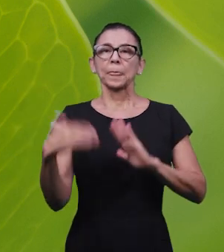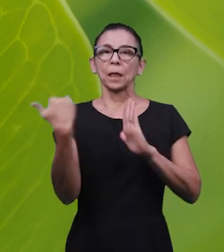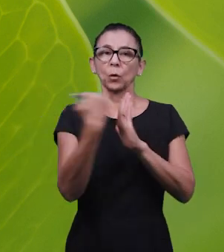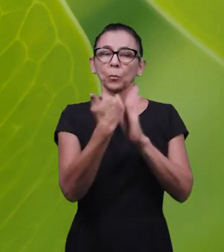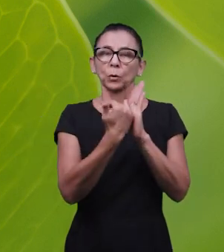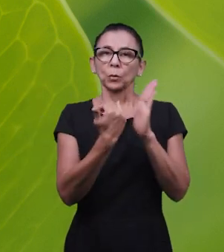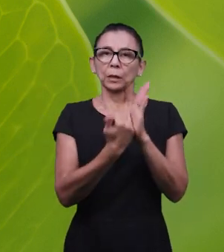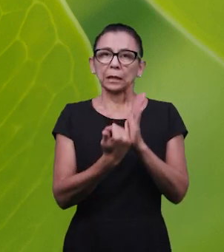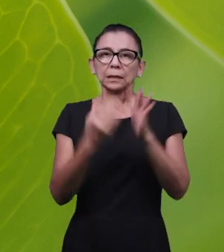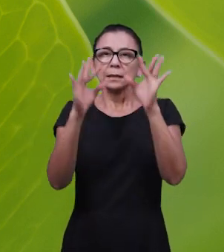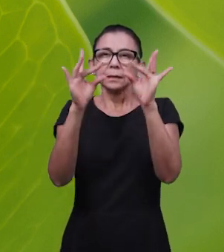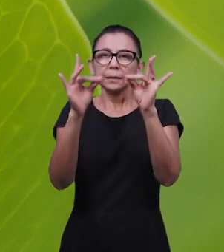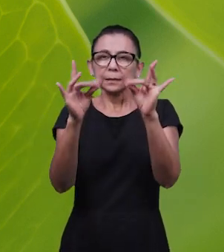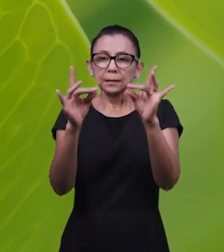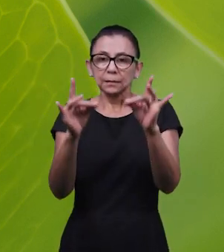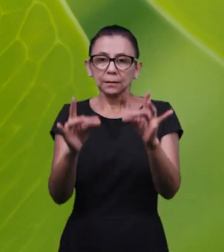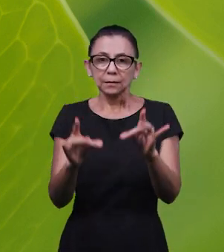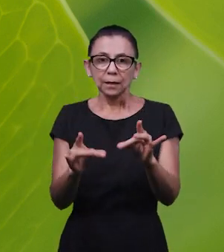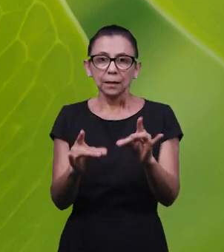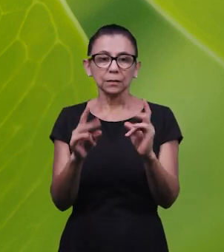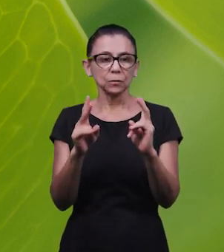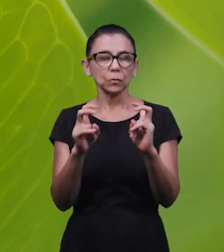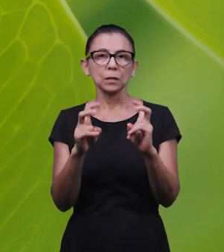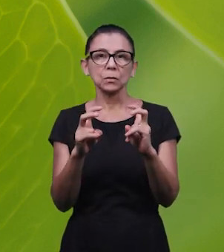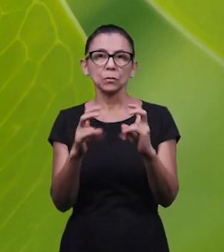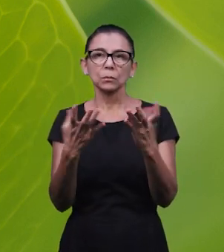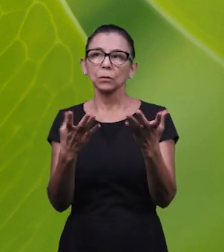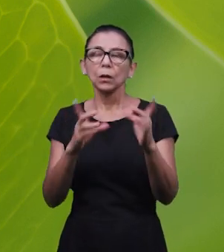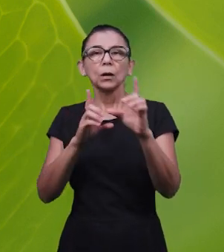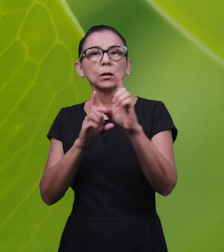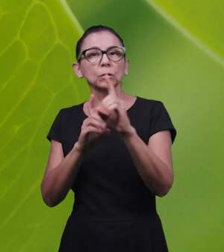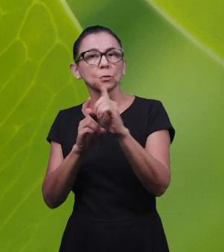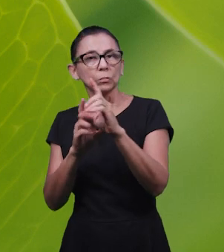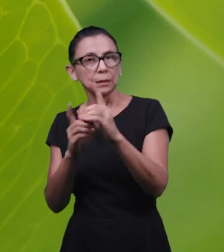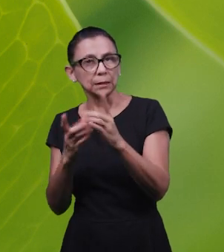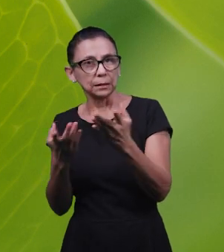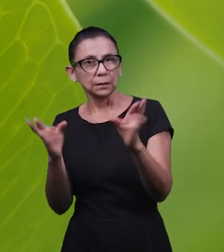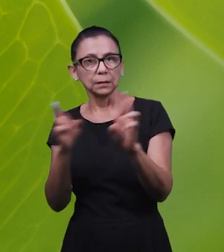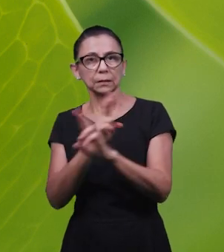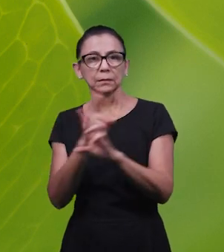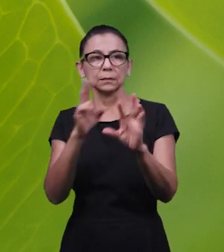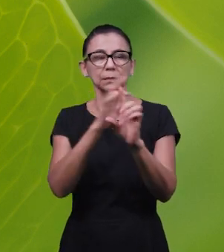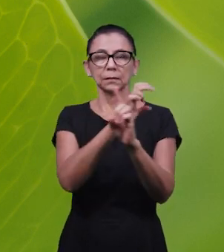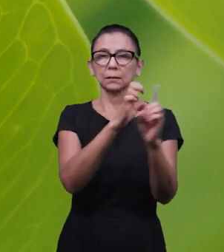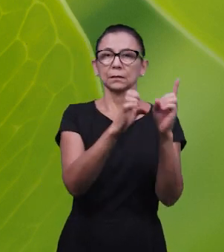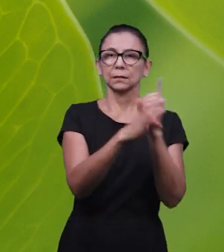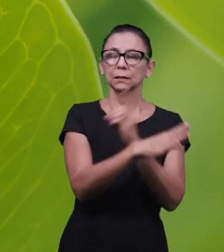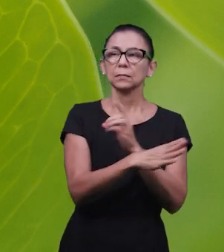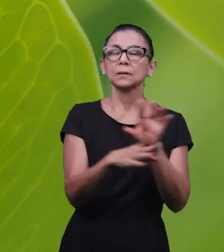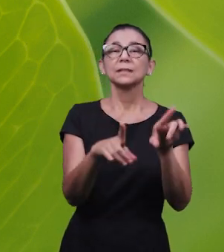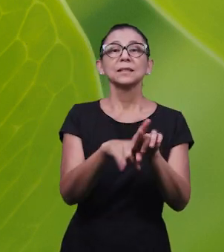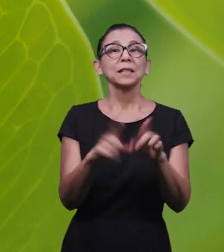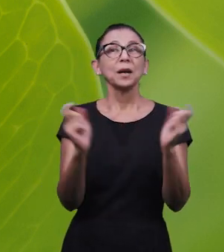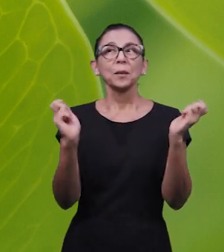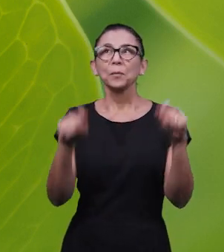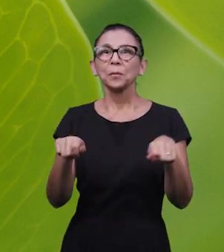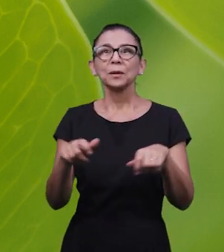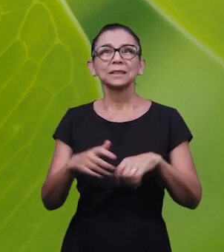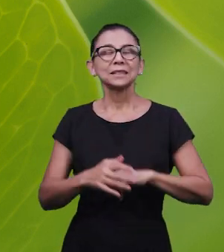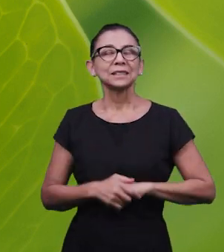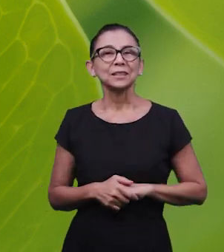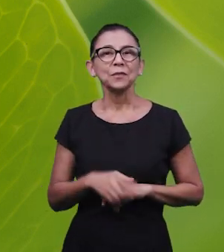sobre o programa Anunciando o Evangelho Eterno, que tem sido de grande valia e grande bênção para as nossas vidas, principalmente como jovens na presença